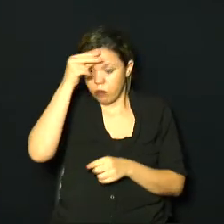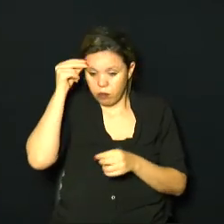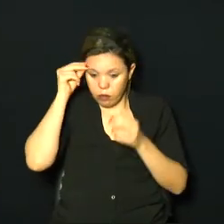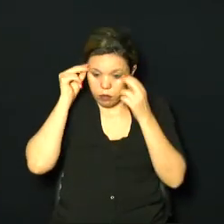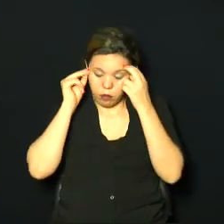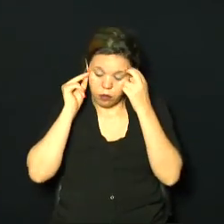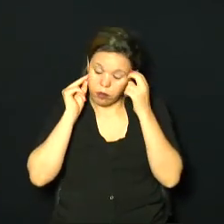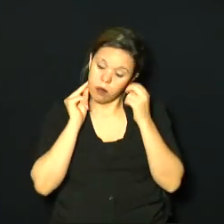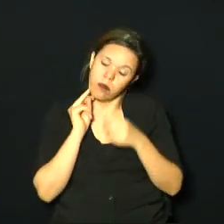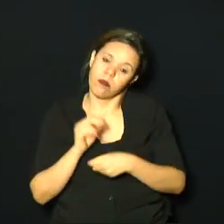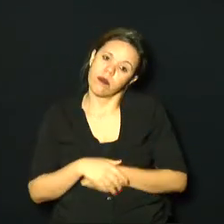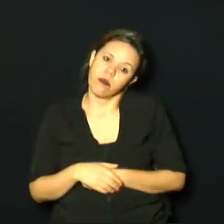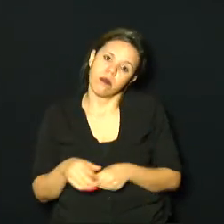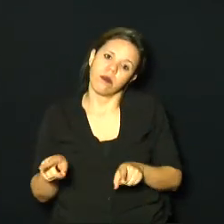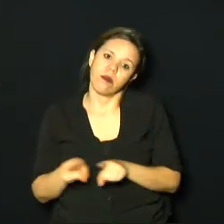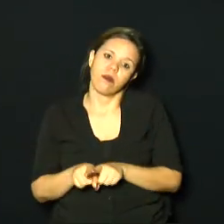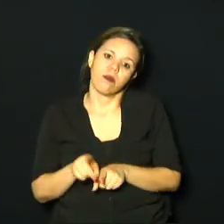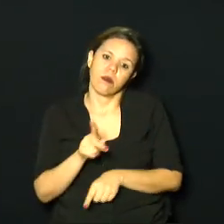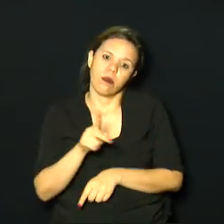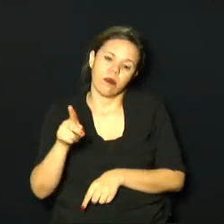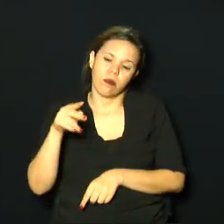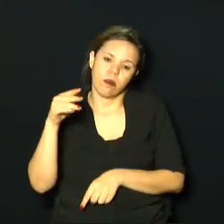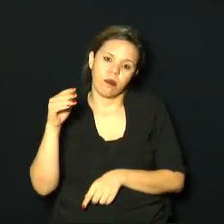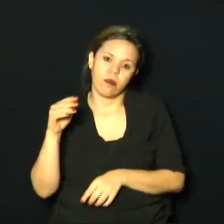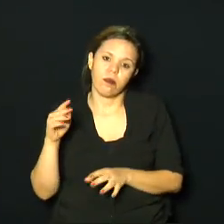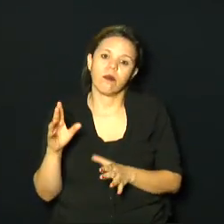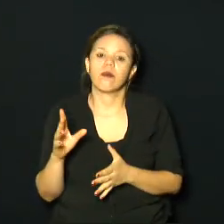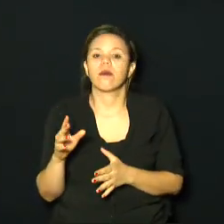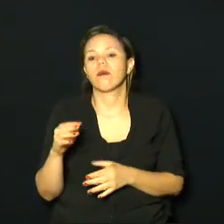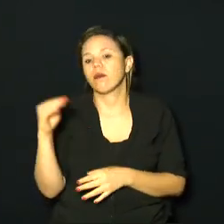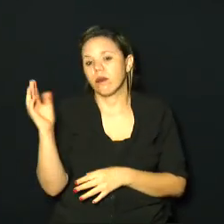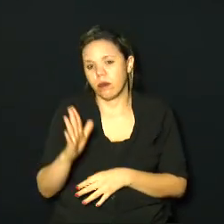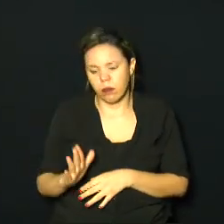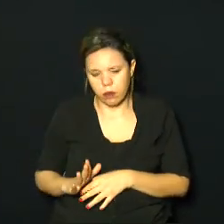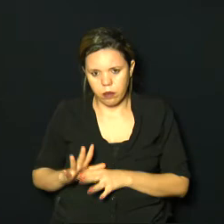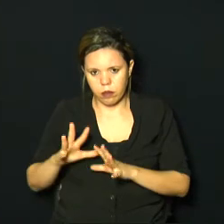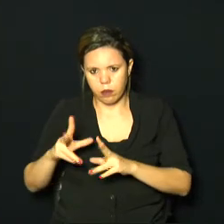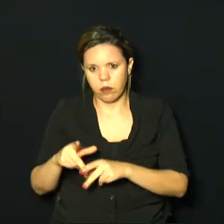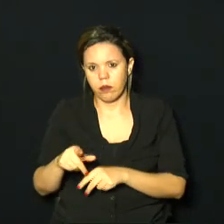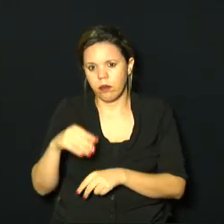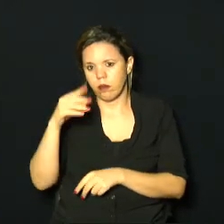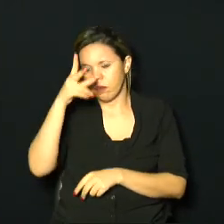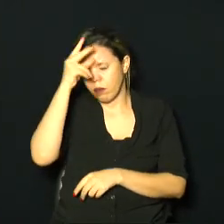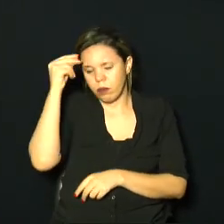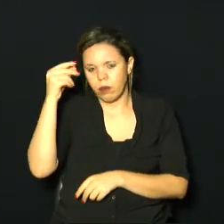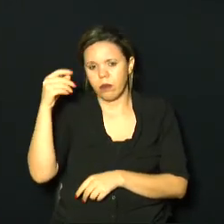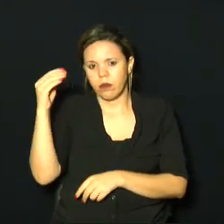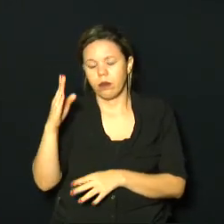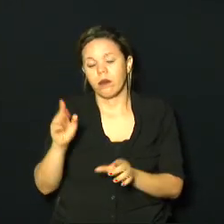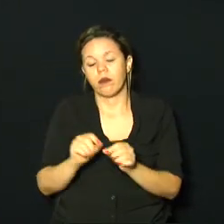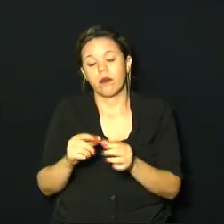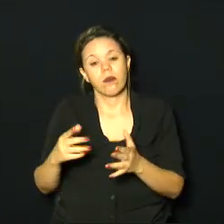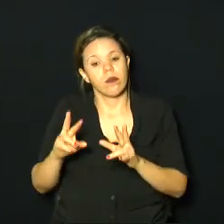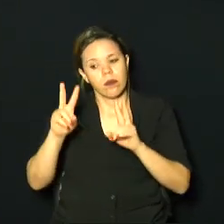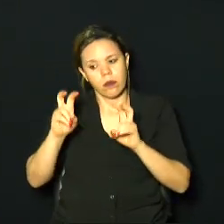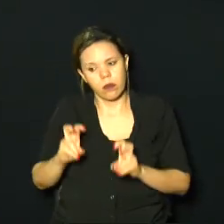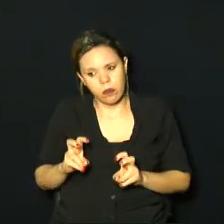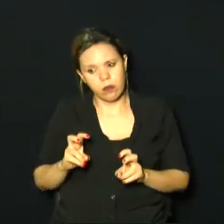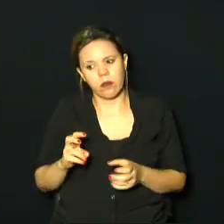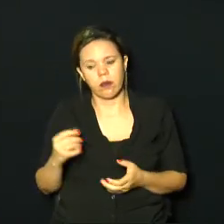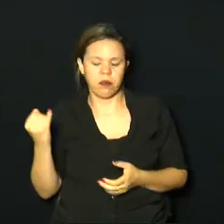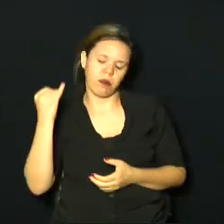Donizete, também presidente da Frente Nacional de Prefeitos, em vários outros temas aí que considera